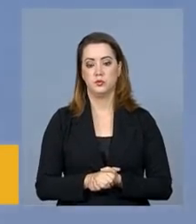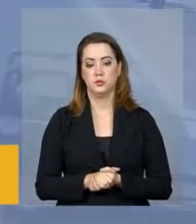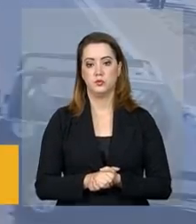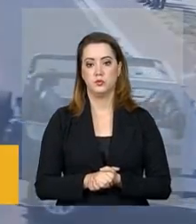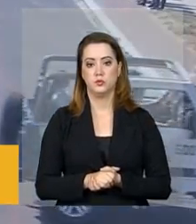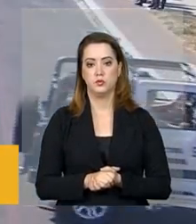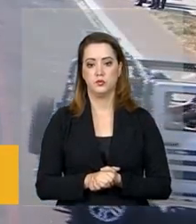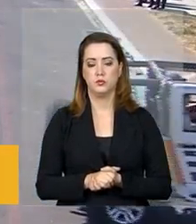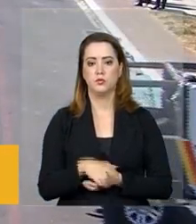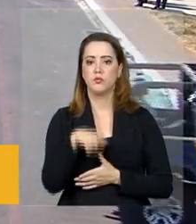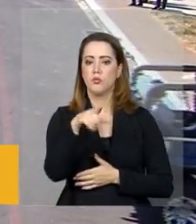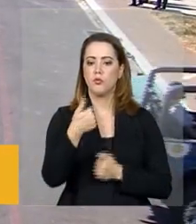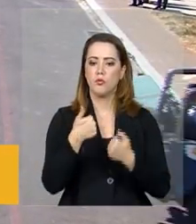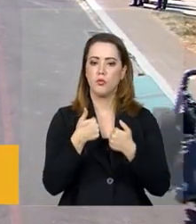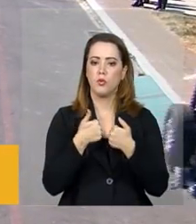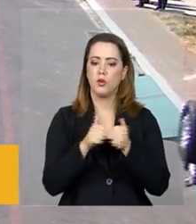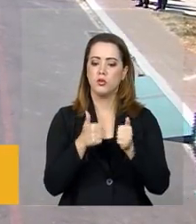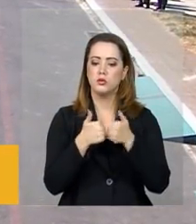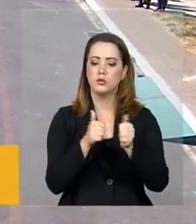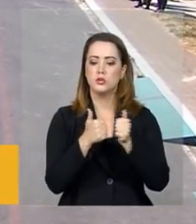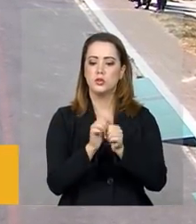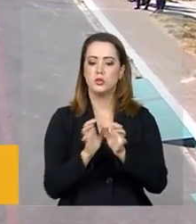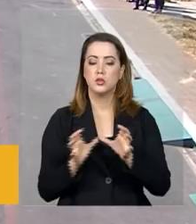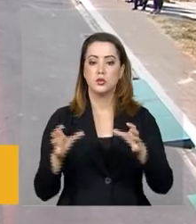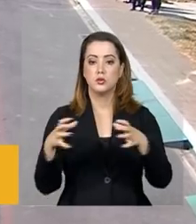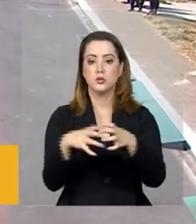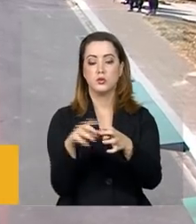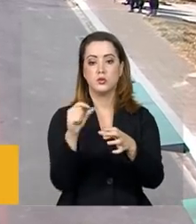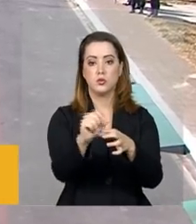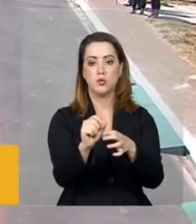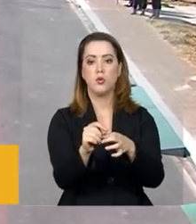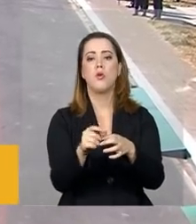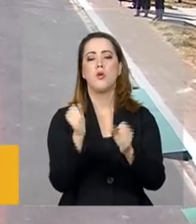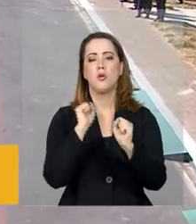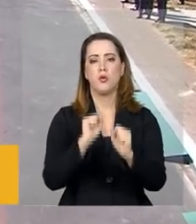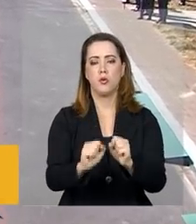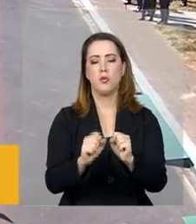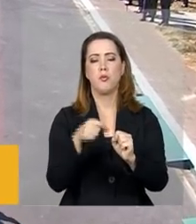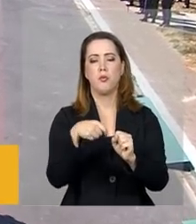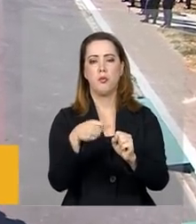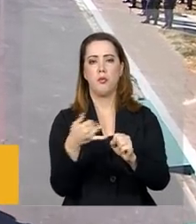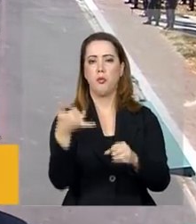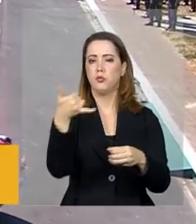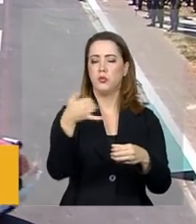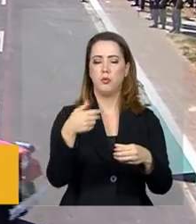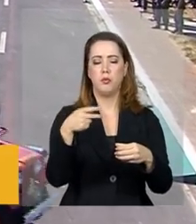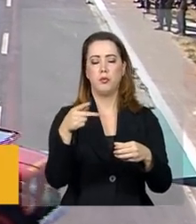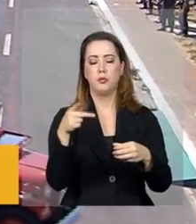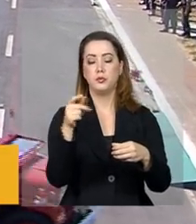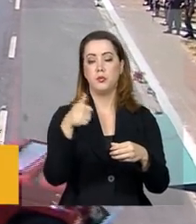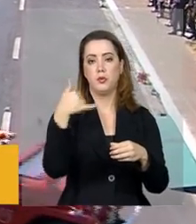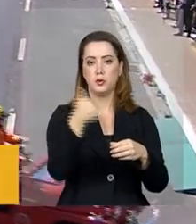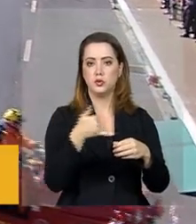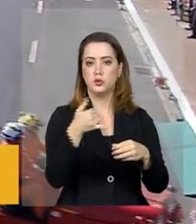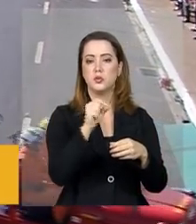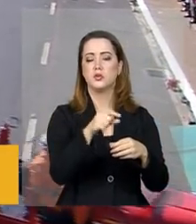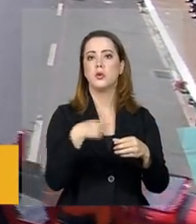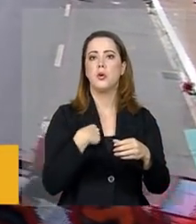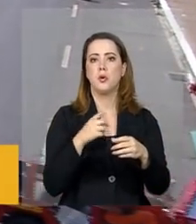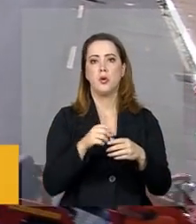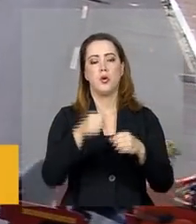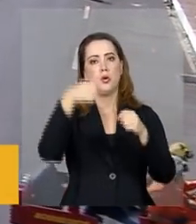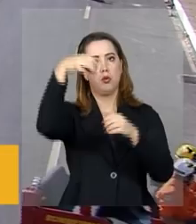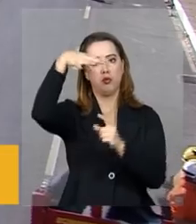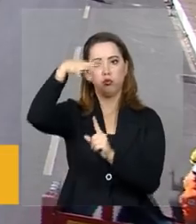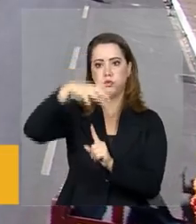salvamento, transporte de cargas e tropas, reabastecimento em voo, lançamento de cargas e paraquedistas,